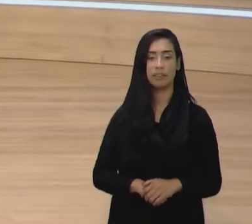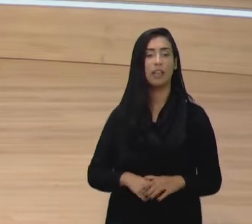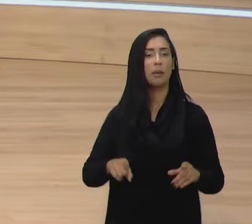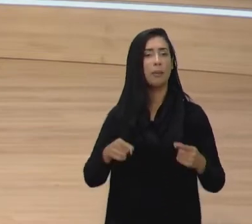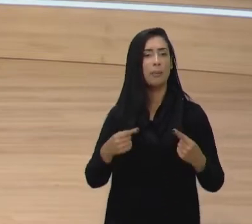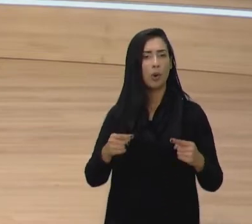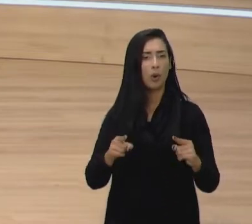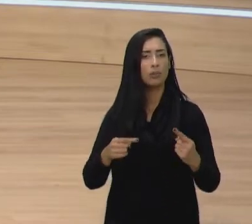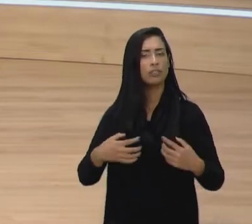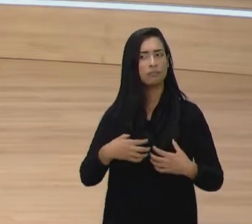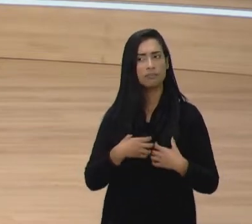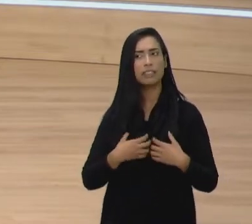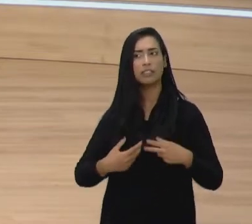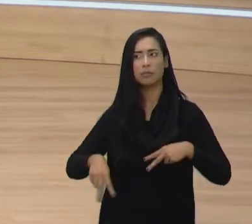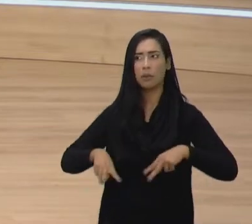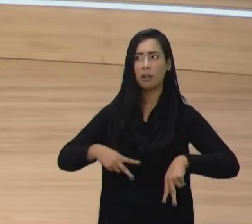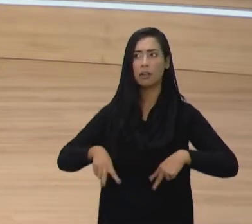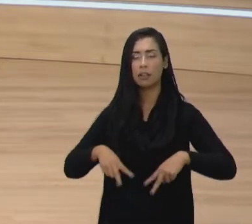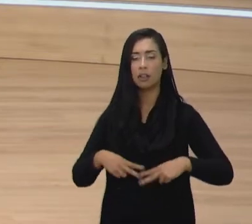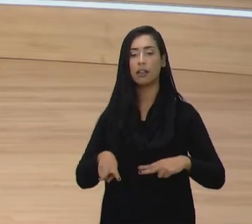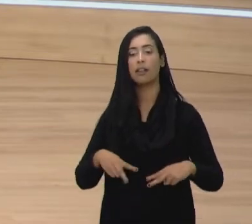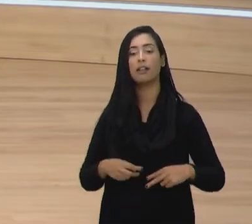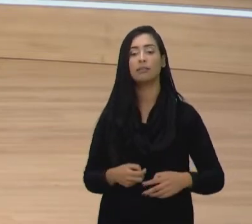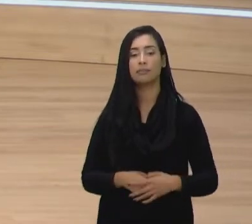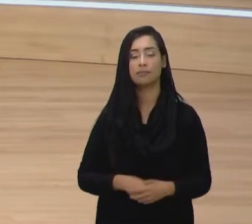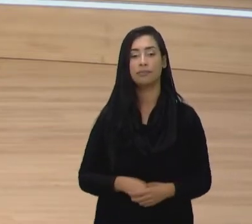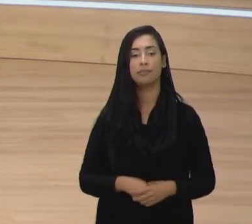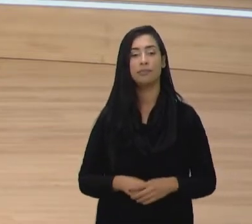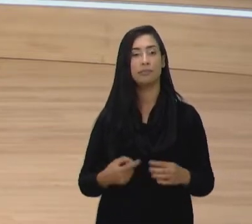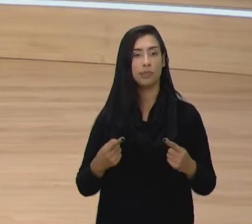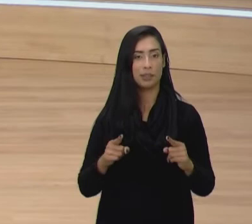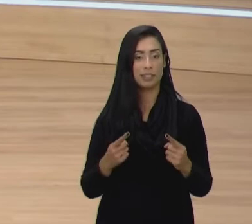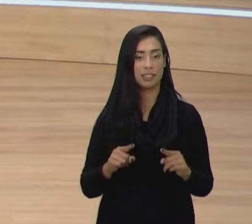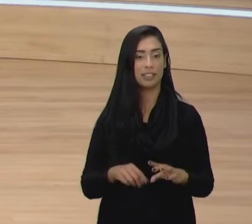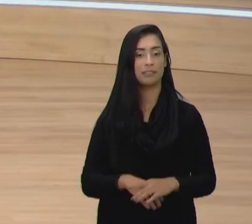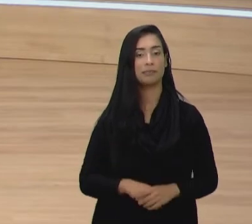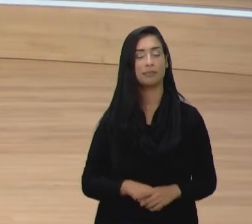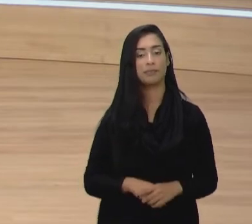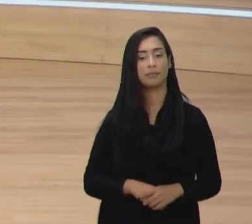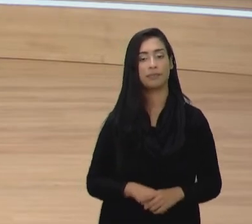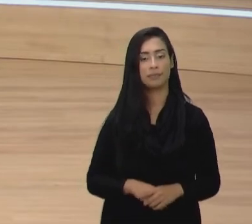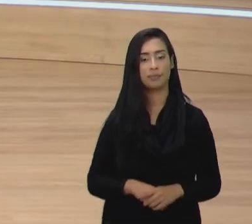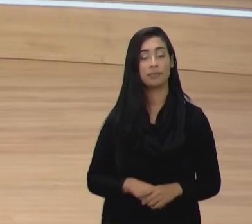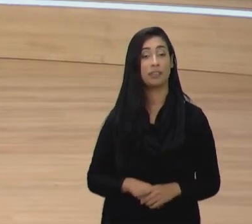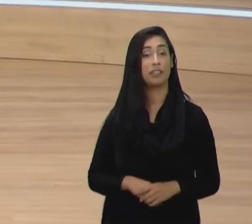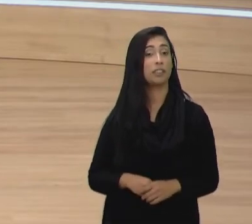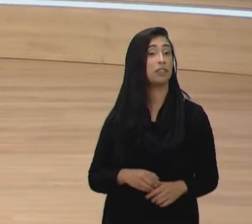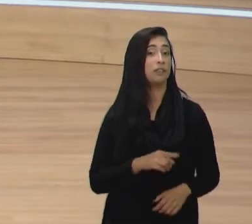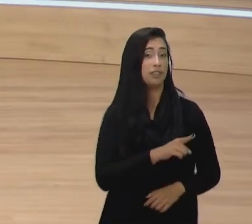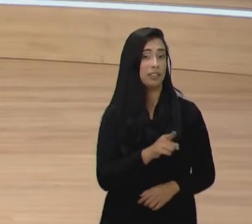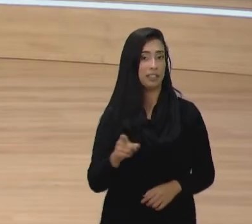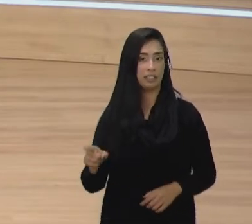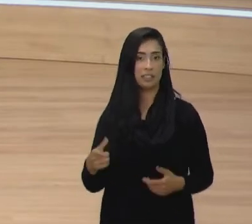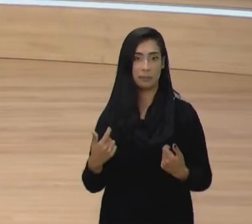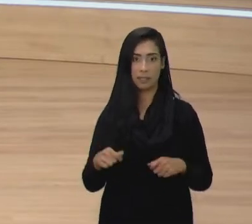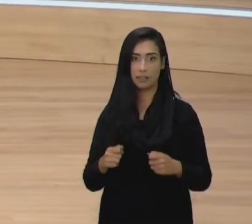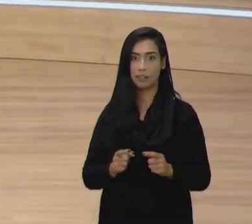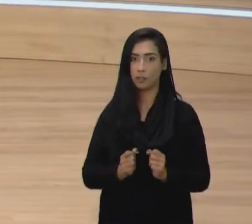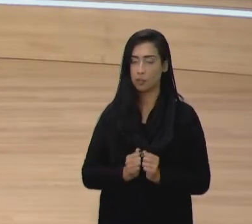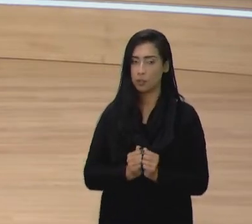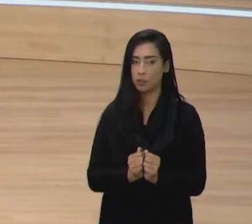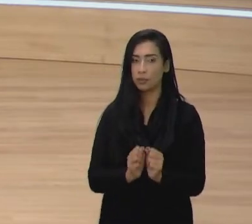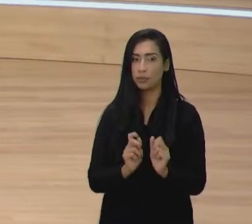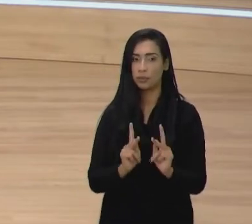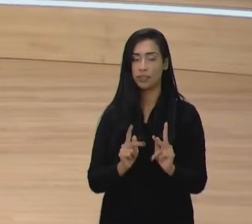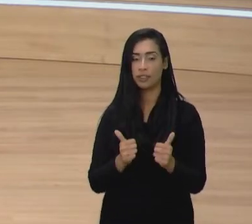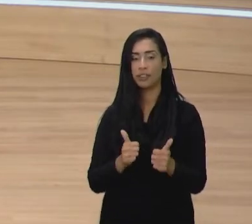primeiro? Vamos até fazer. Vamos até aqui na música. Ok, tudo bem. Então, vamos lá. Música. Mas ó, aí você aí precisa fazer junto com a gente. Vamos lá.